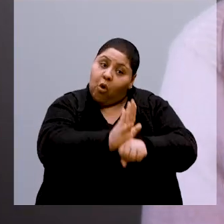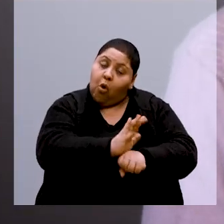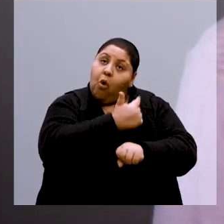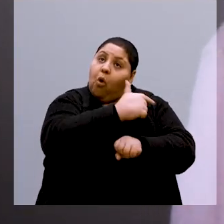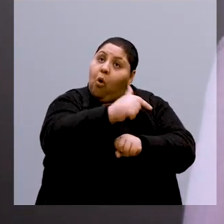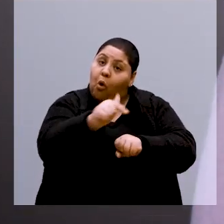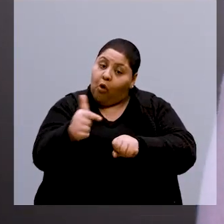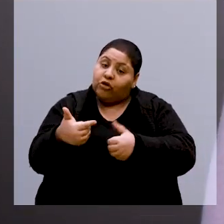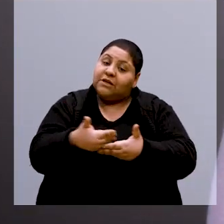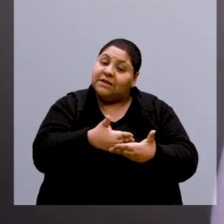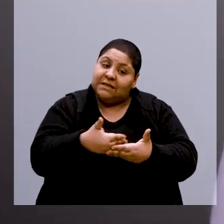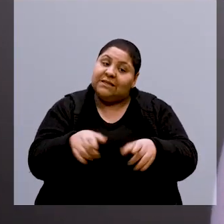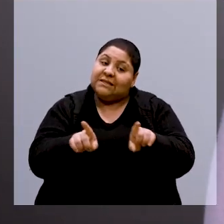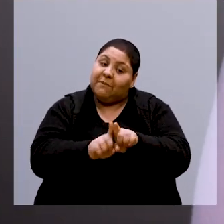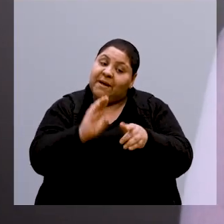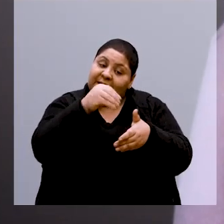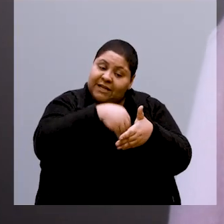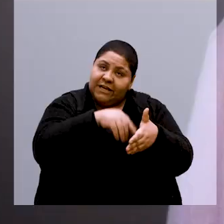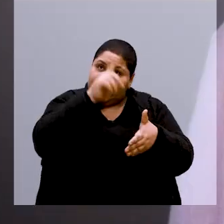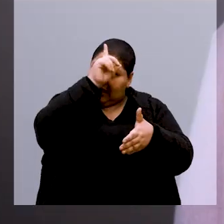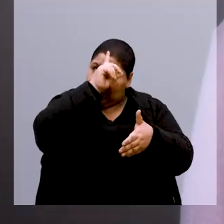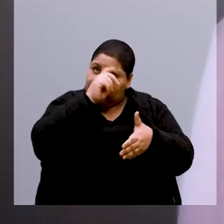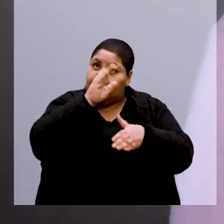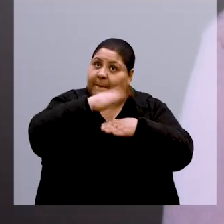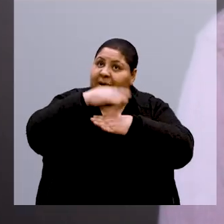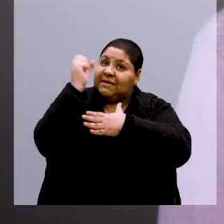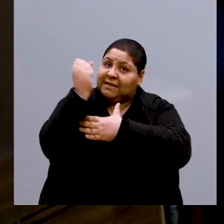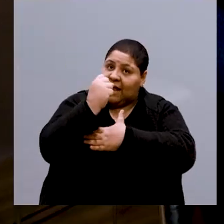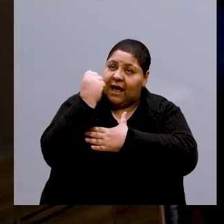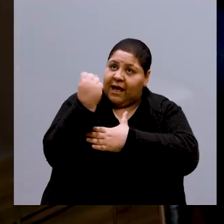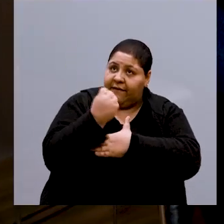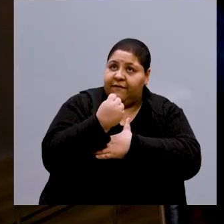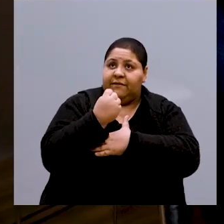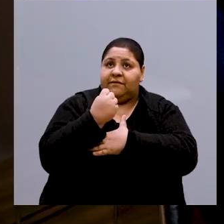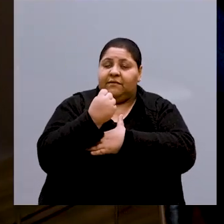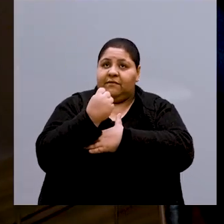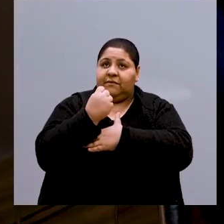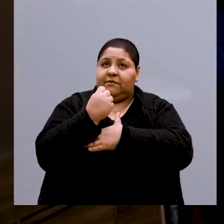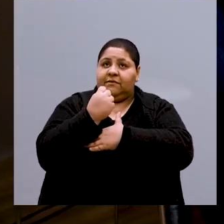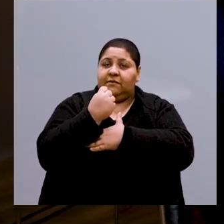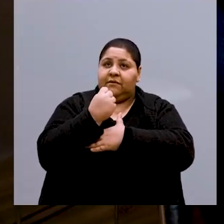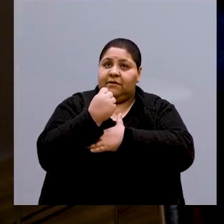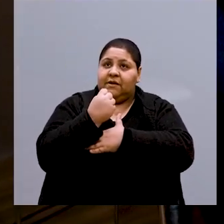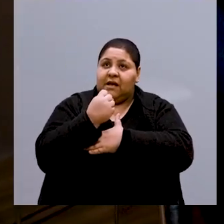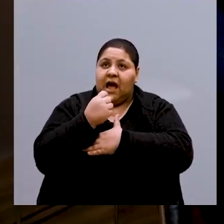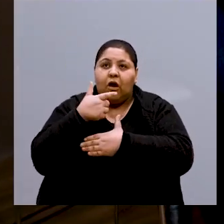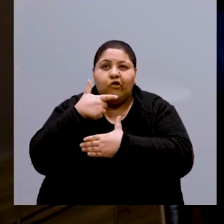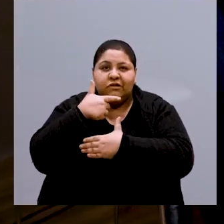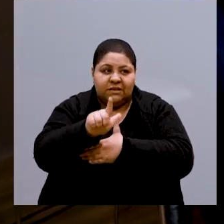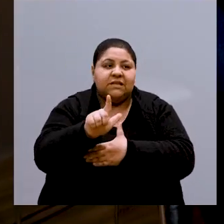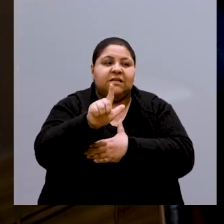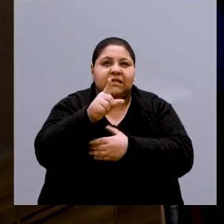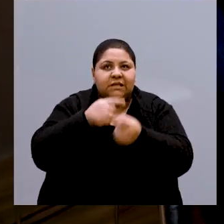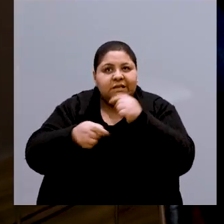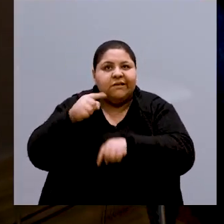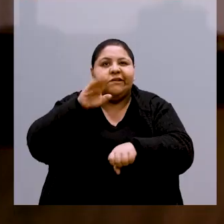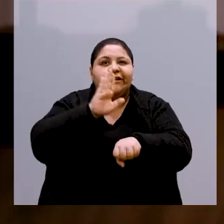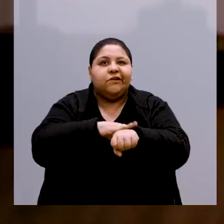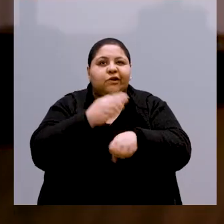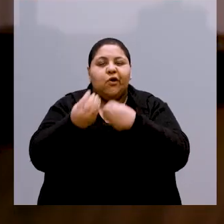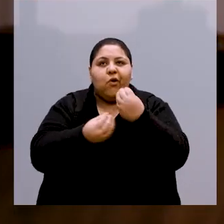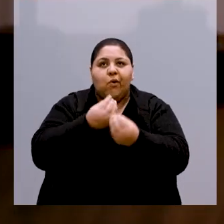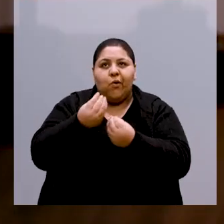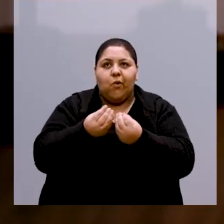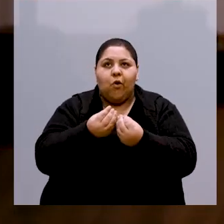ajudar, né, outras crianças que estão dentro do hospital em situações mais graves, né, a superar esse momento também.